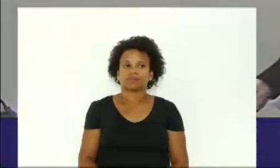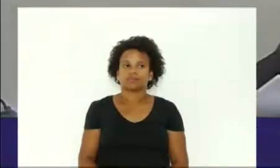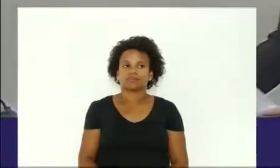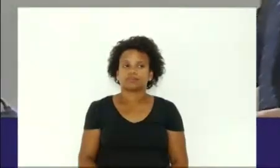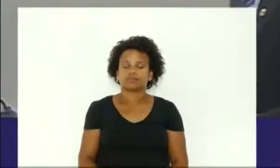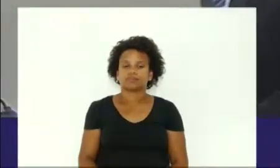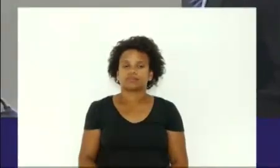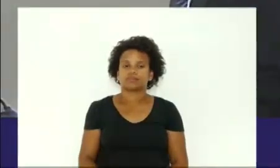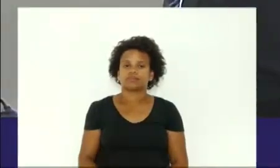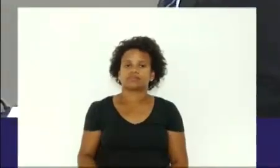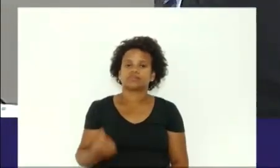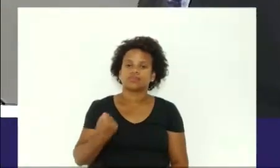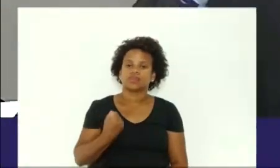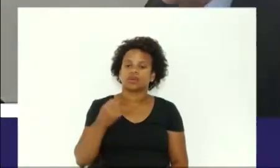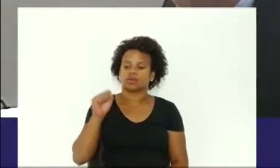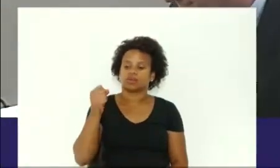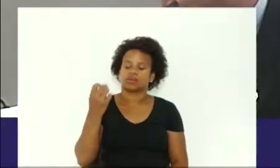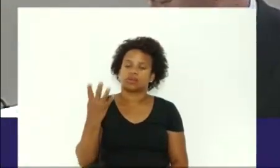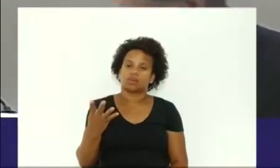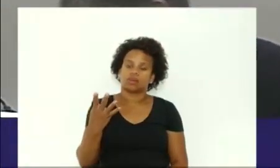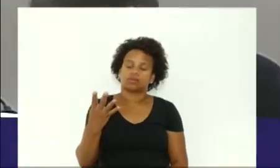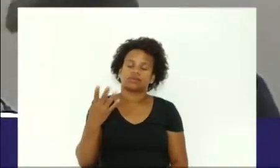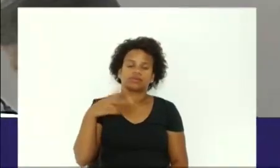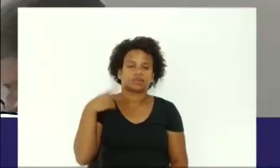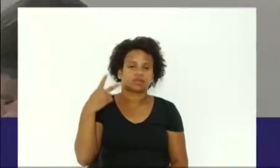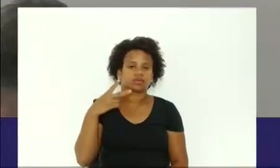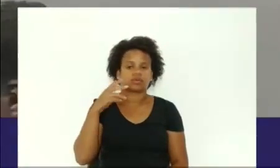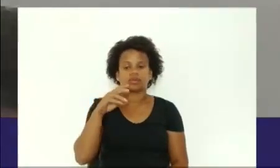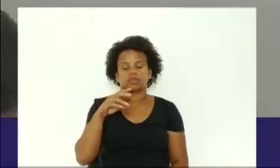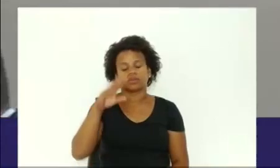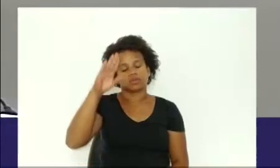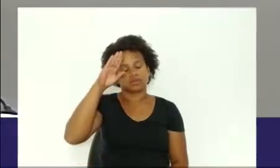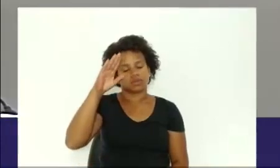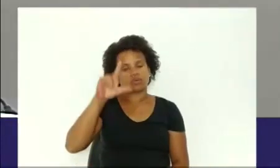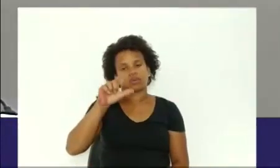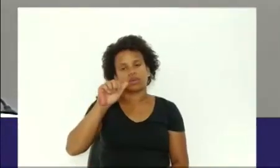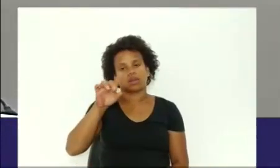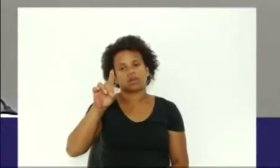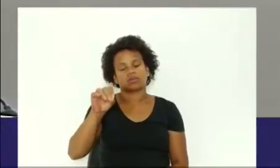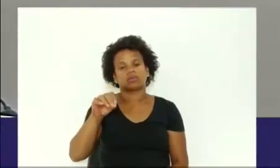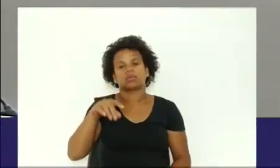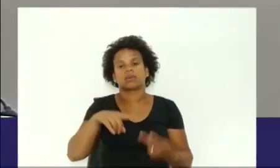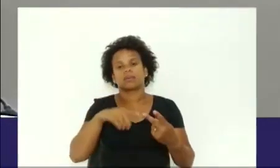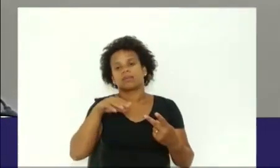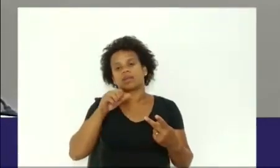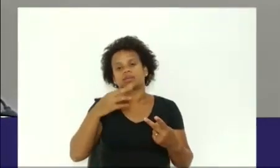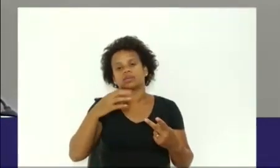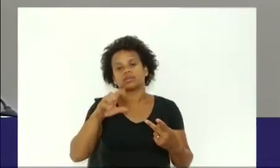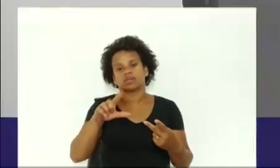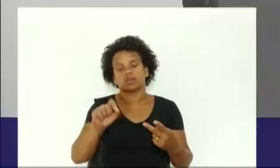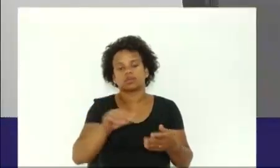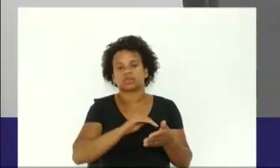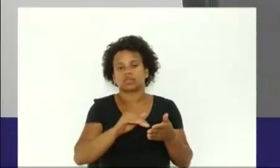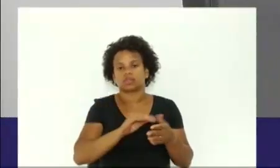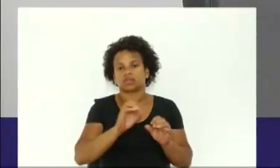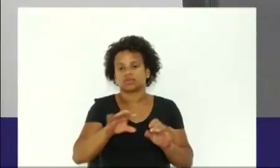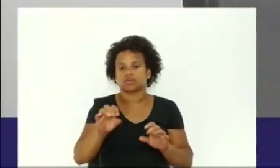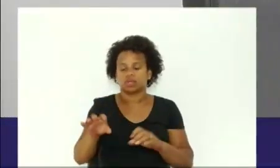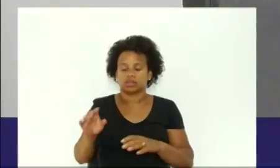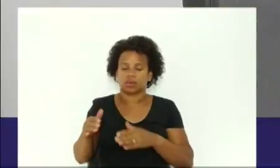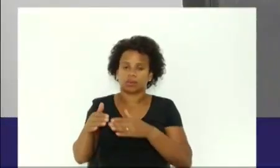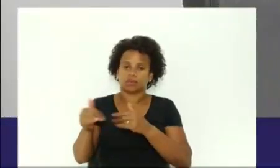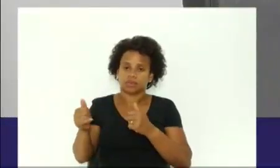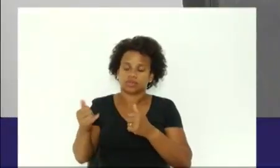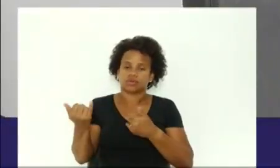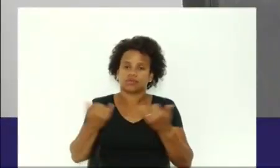Requerimento número 84, de autoria dos vereadores Sargento Laudo e Marcelo Sleiman. A secretária de Educação solicita-se informar